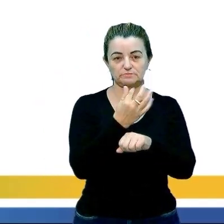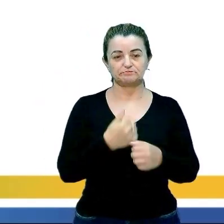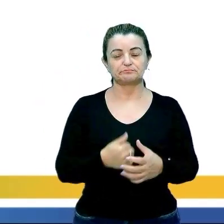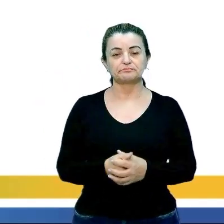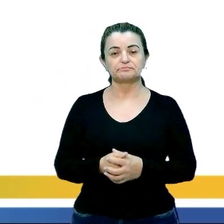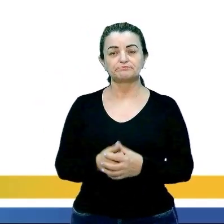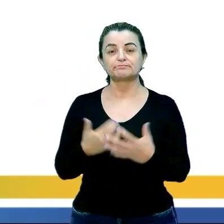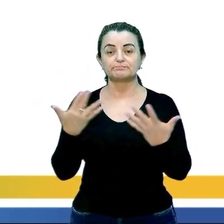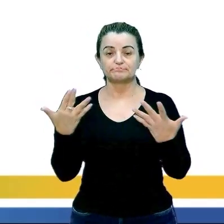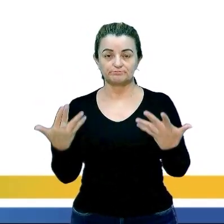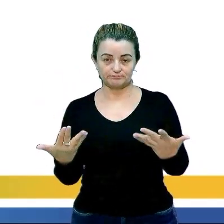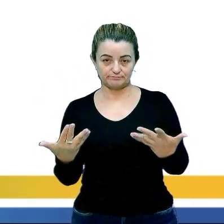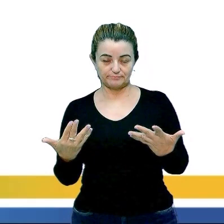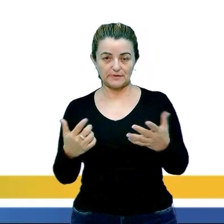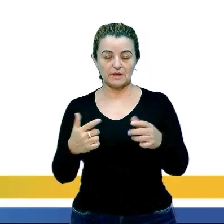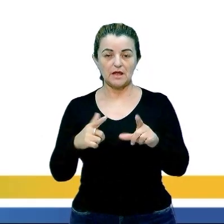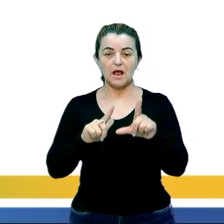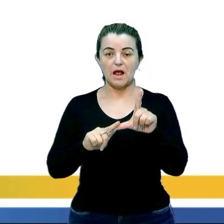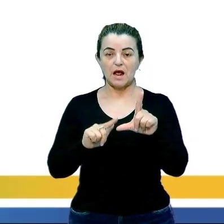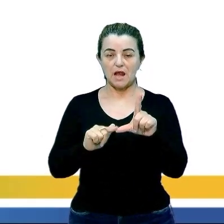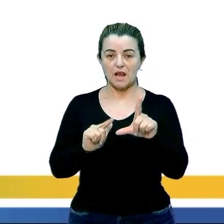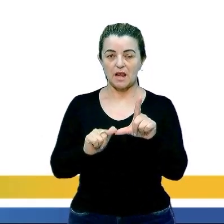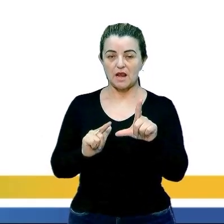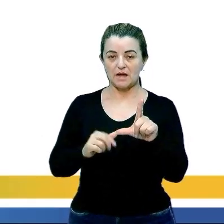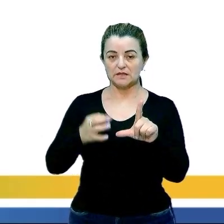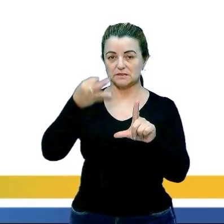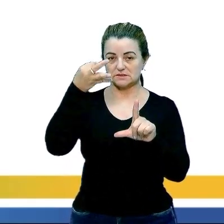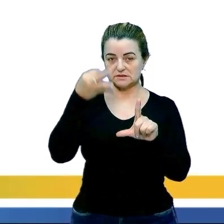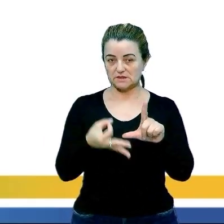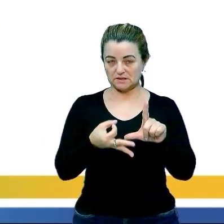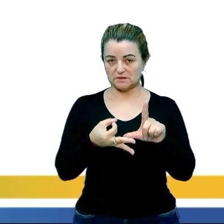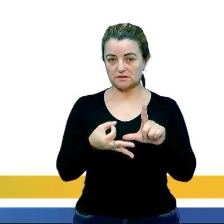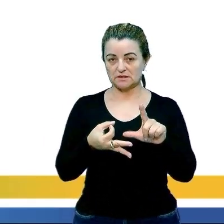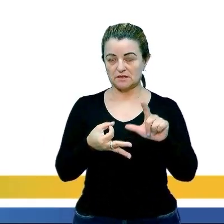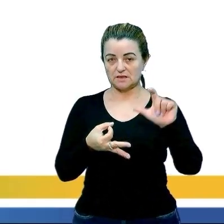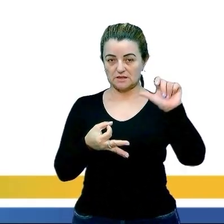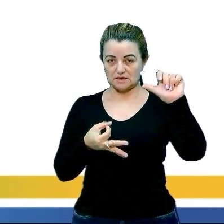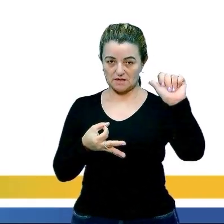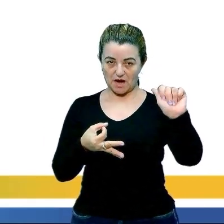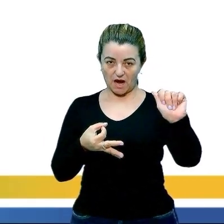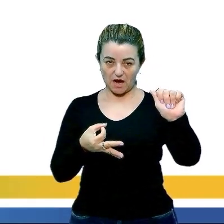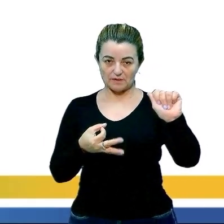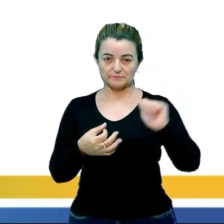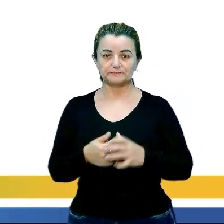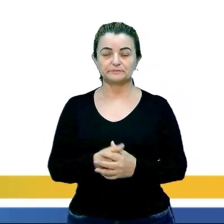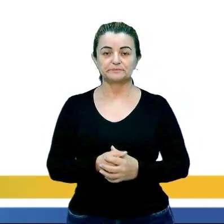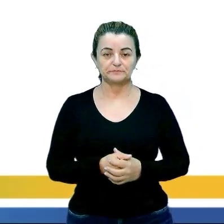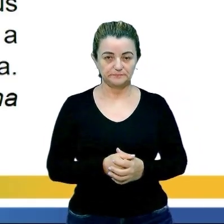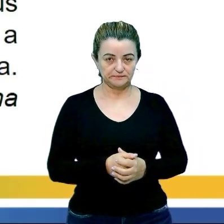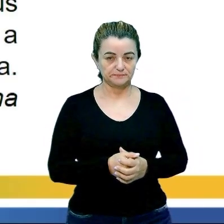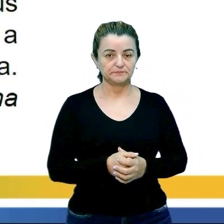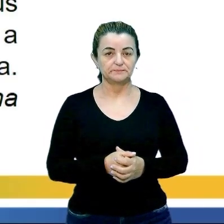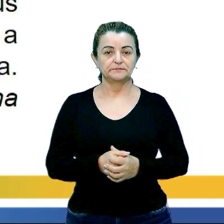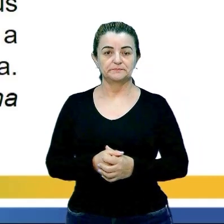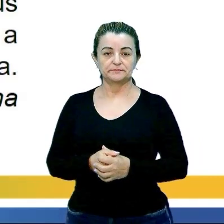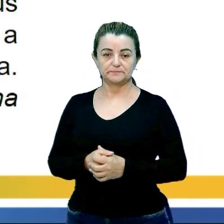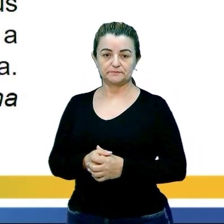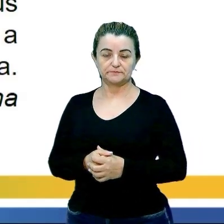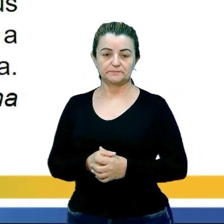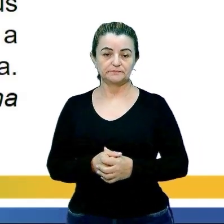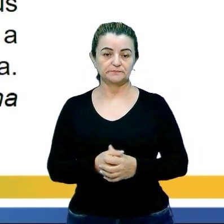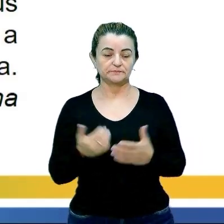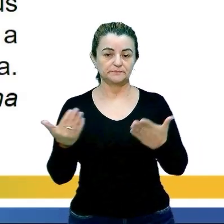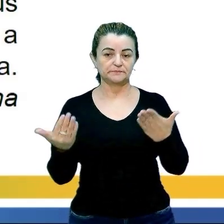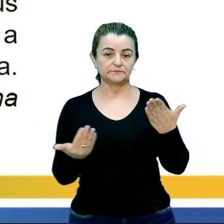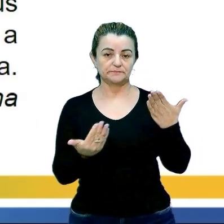arcaísmo. Portanto, a minha alternativa assertiva correta, letra A, tá bom?